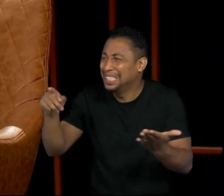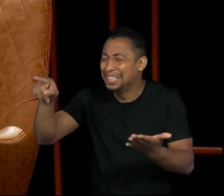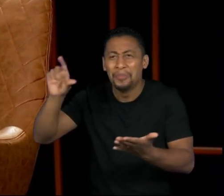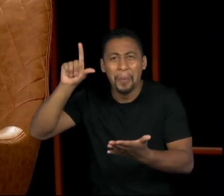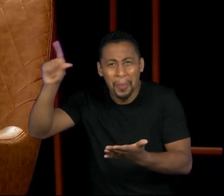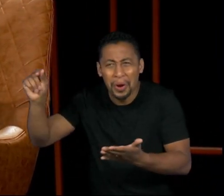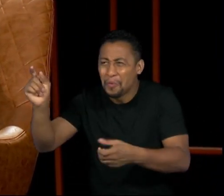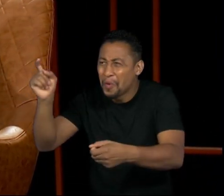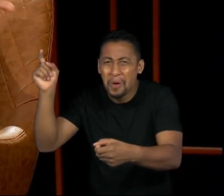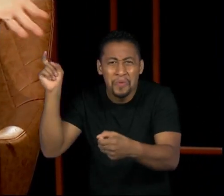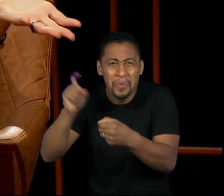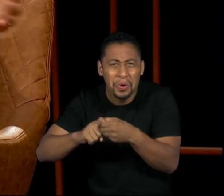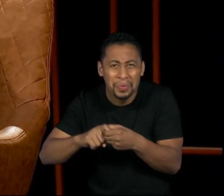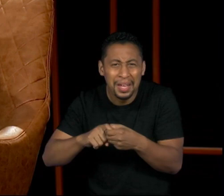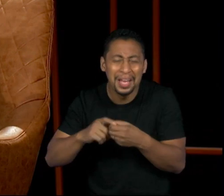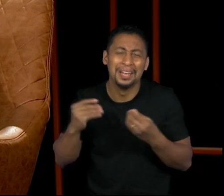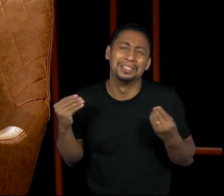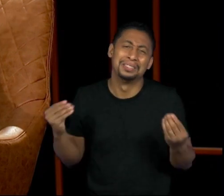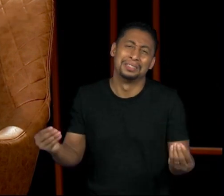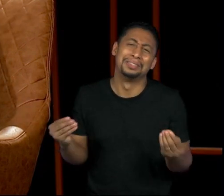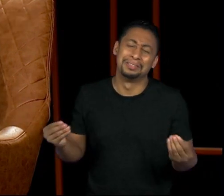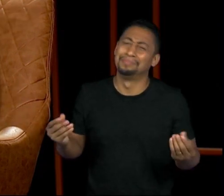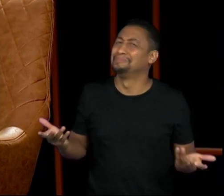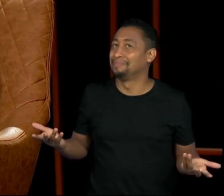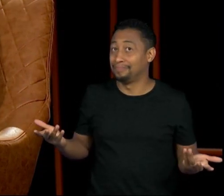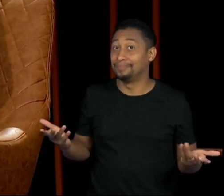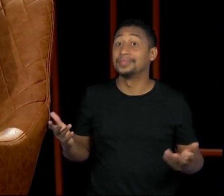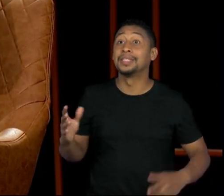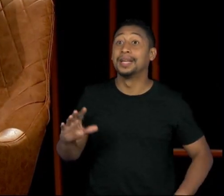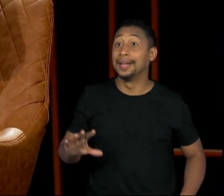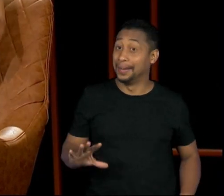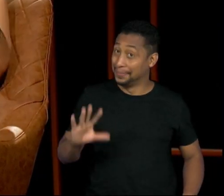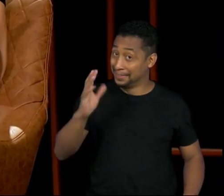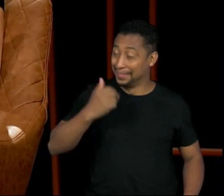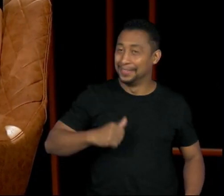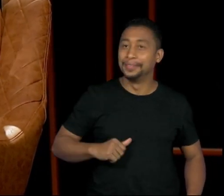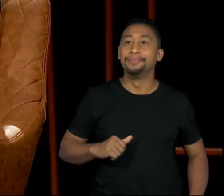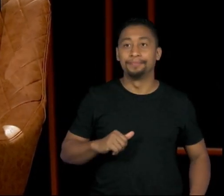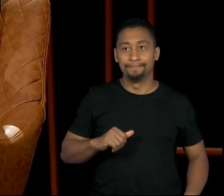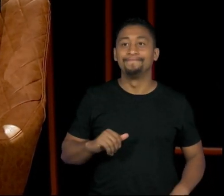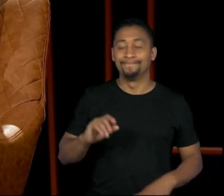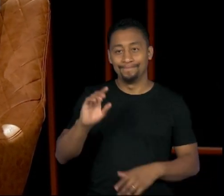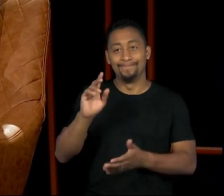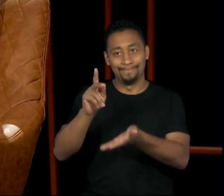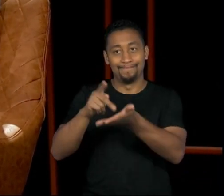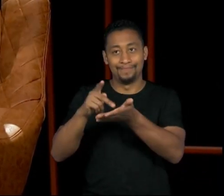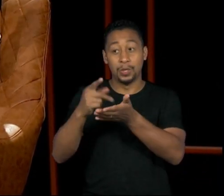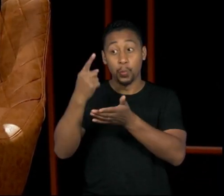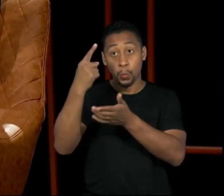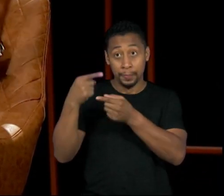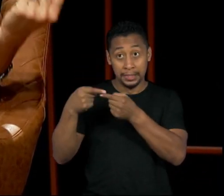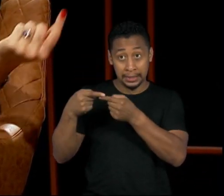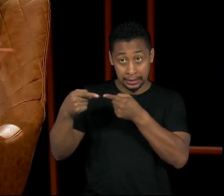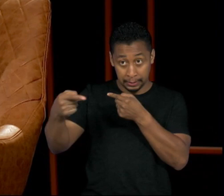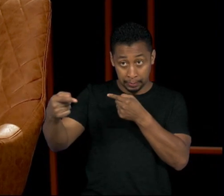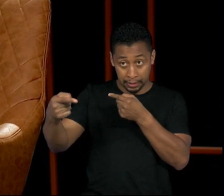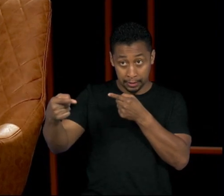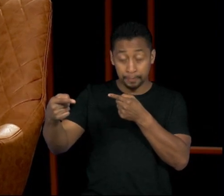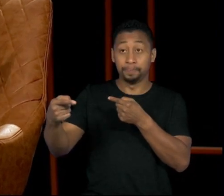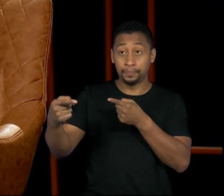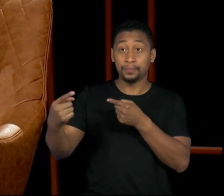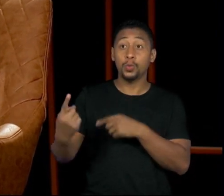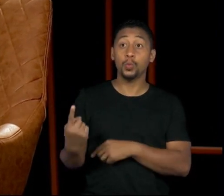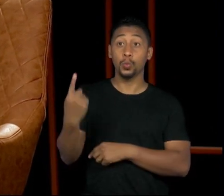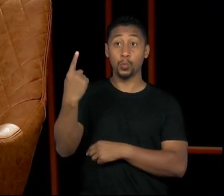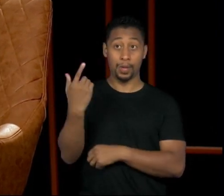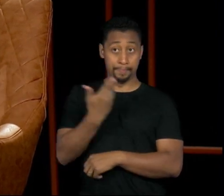ver no bar e cantar? E deu, olha, dito e feito, passou-se uma semana, ele pediu para um amigo dele